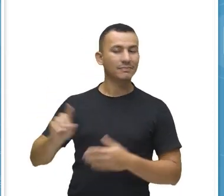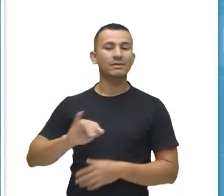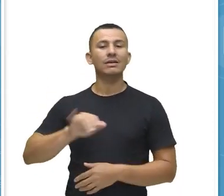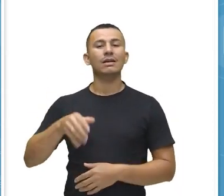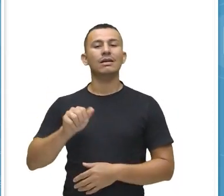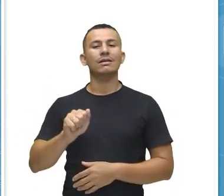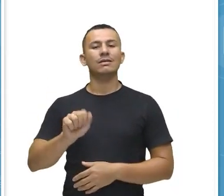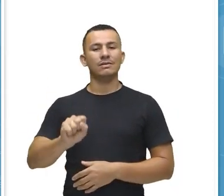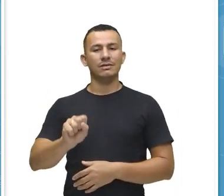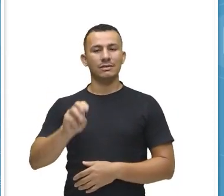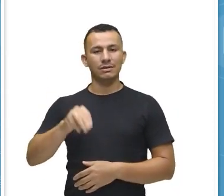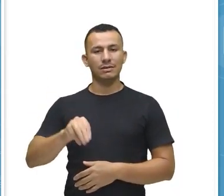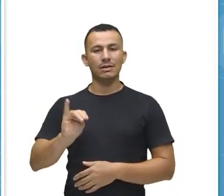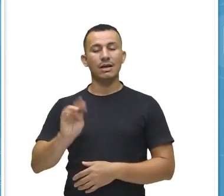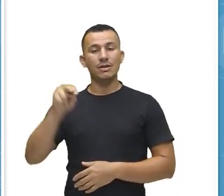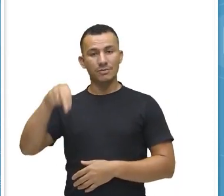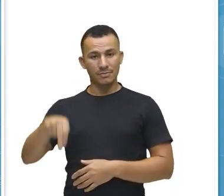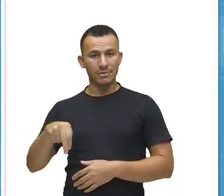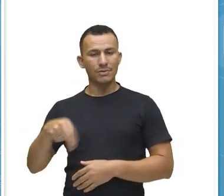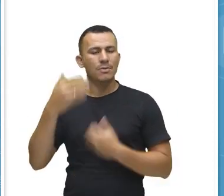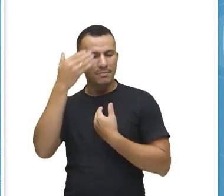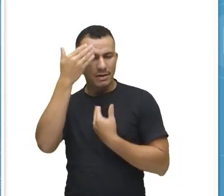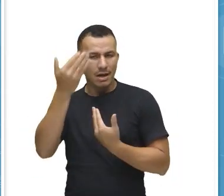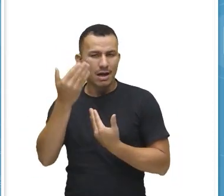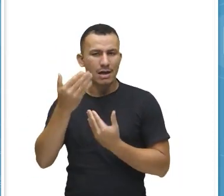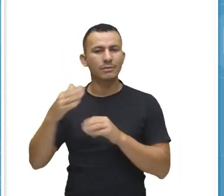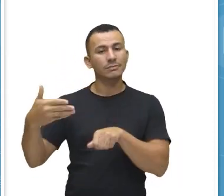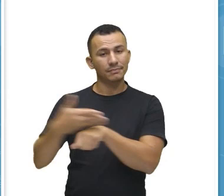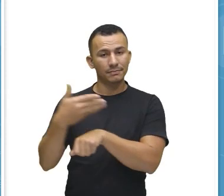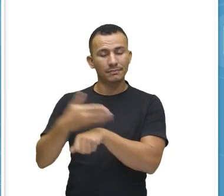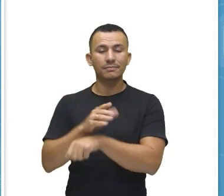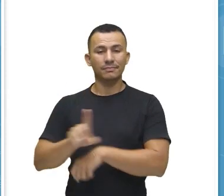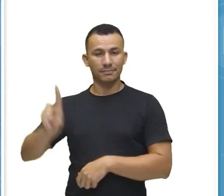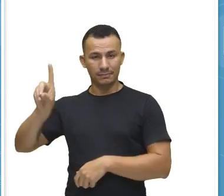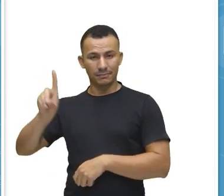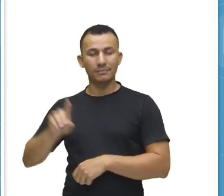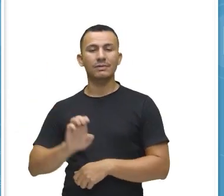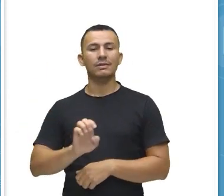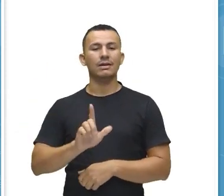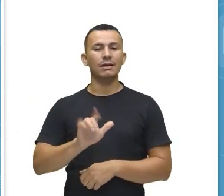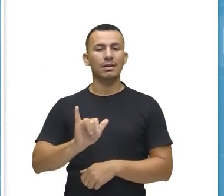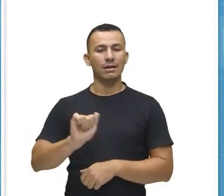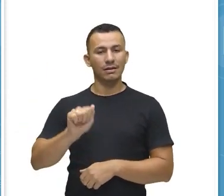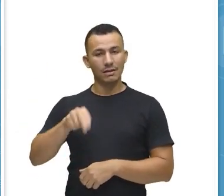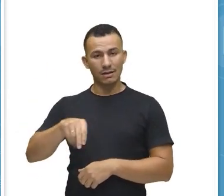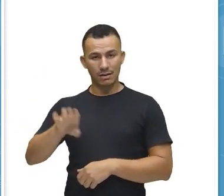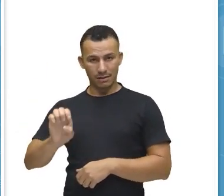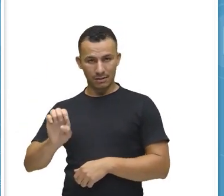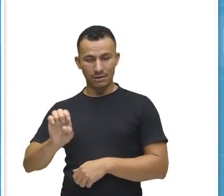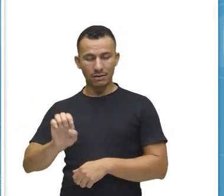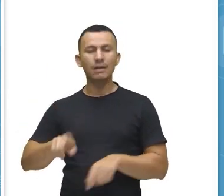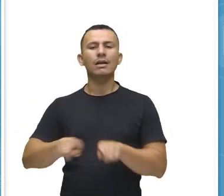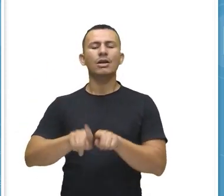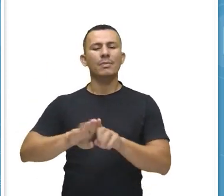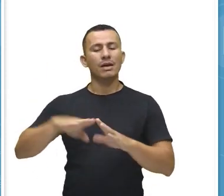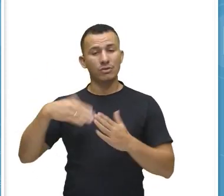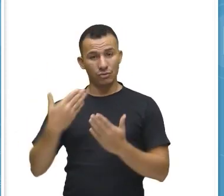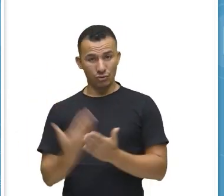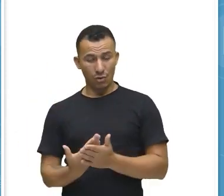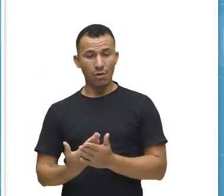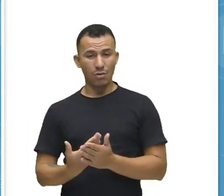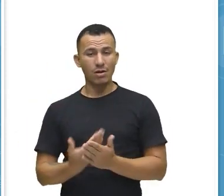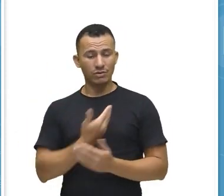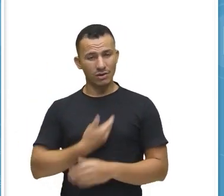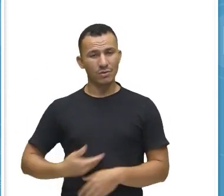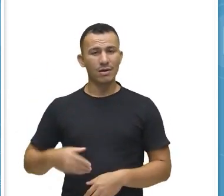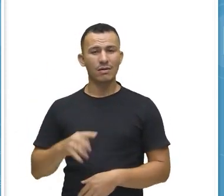escreveu o nome ao lado, fica bacana. Obrigado, Jasmin, letra D. A Eliane, letra D. A Escola Estadual Tancredo